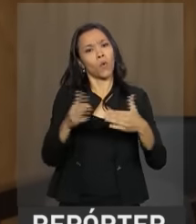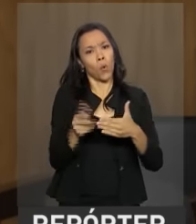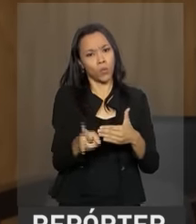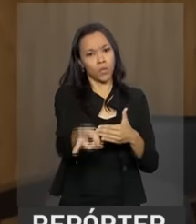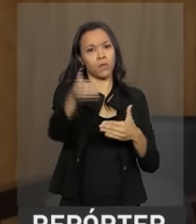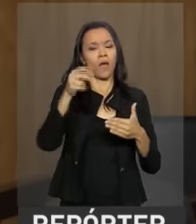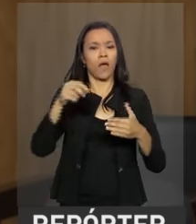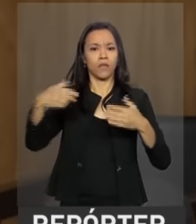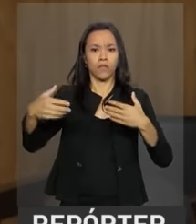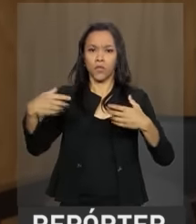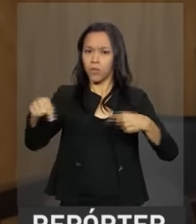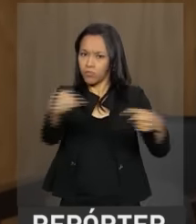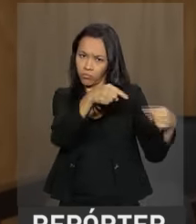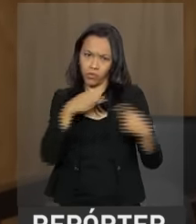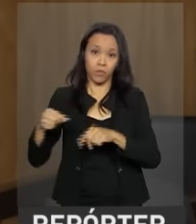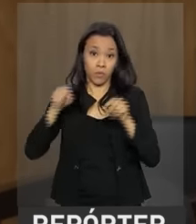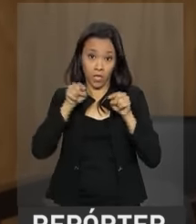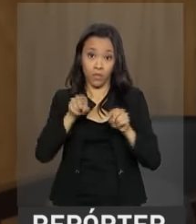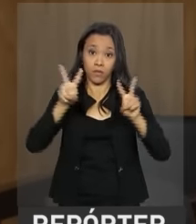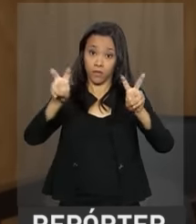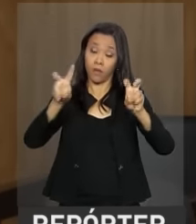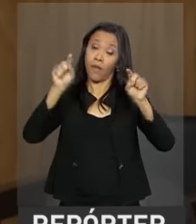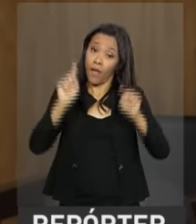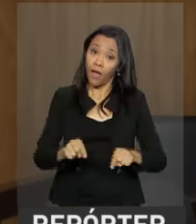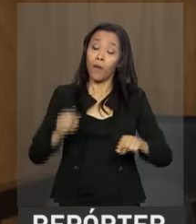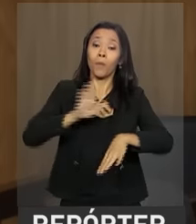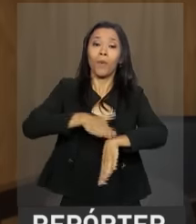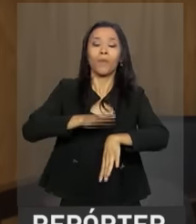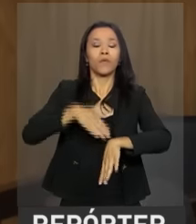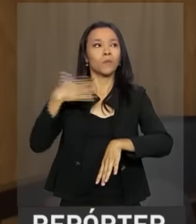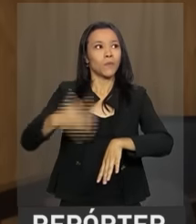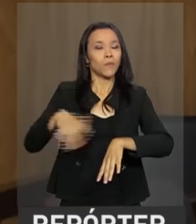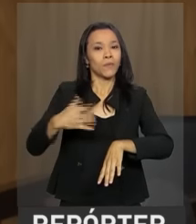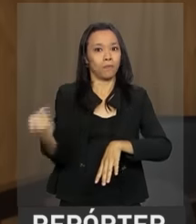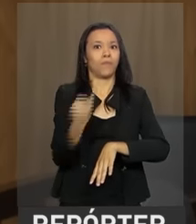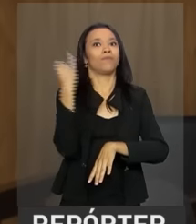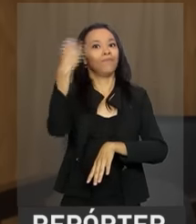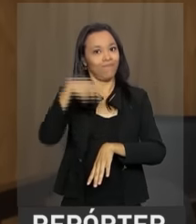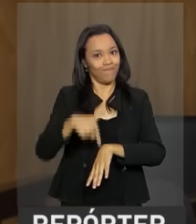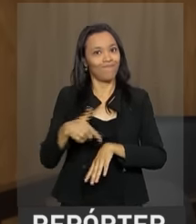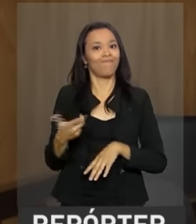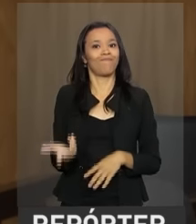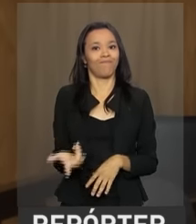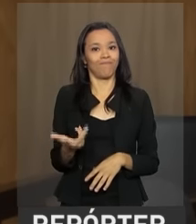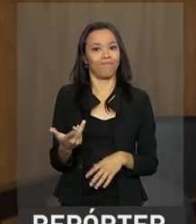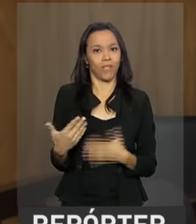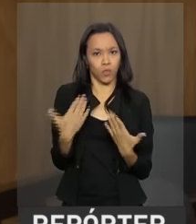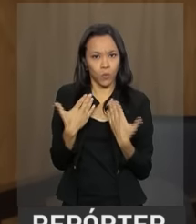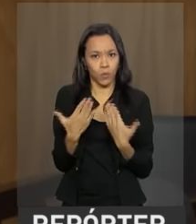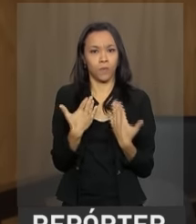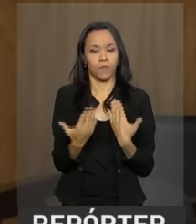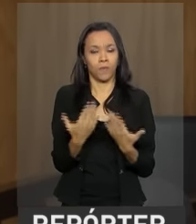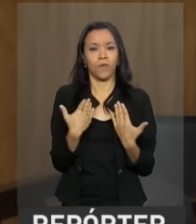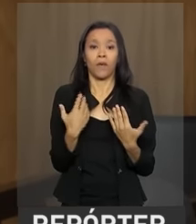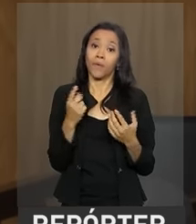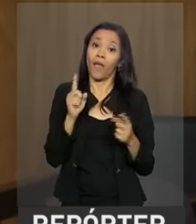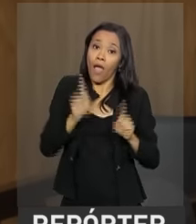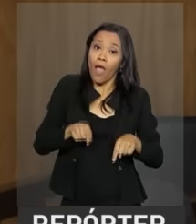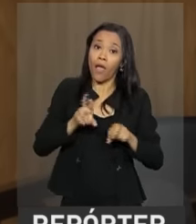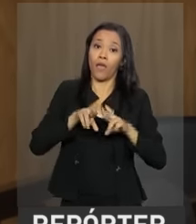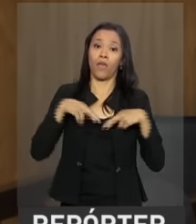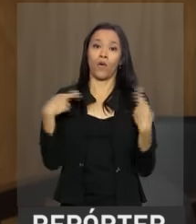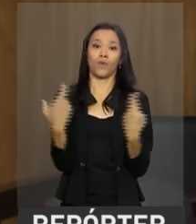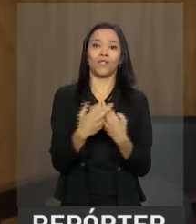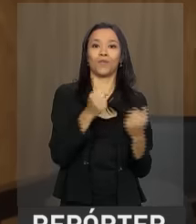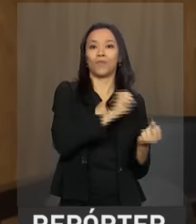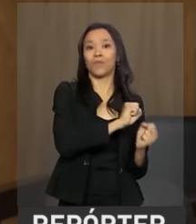tratar desse assunto. Acho que será um momento muito significativo, porque é exatamente a reunião